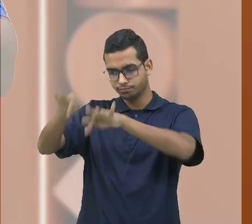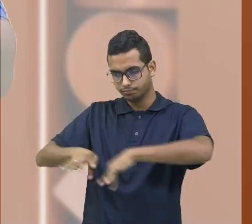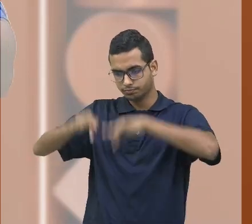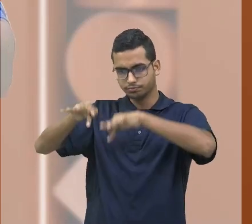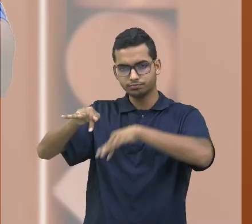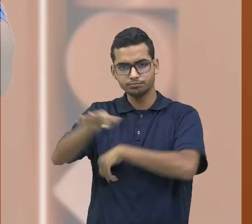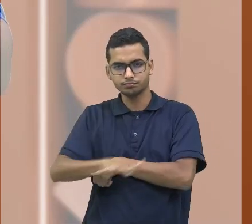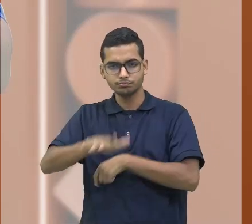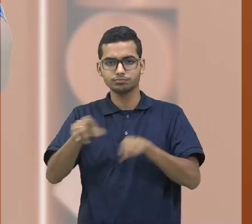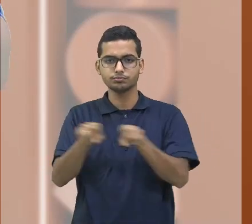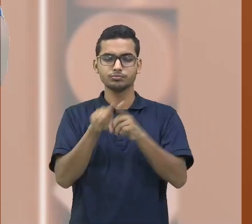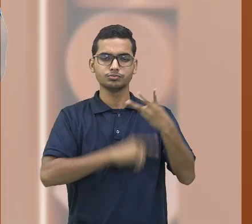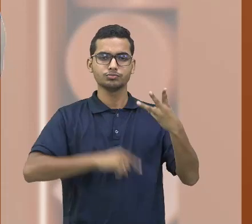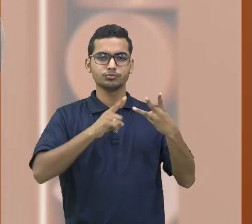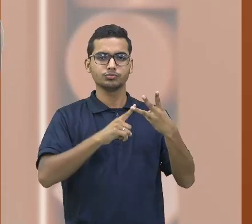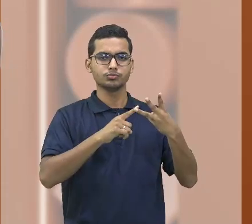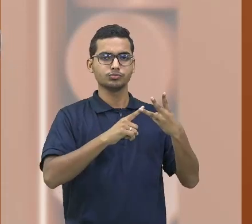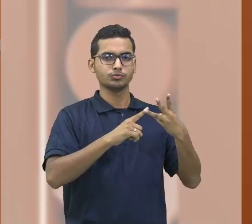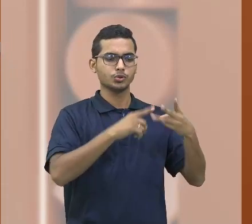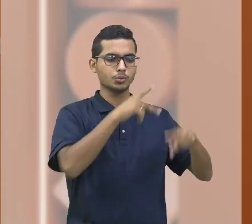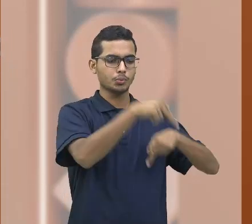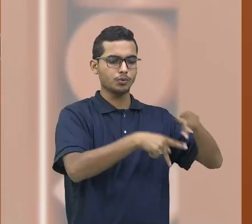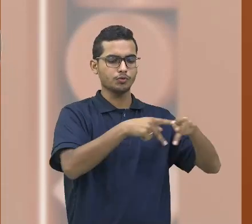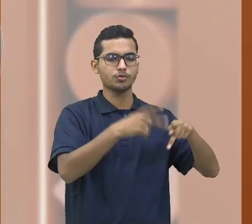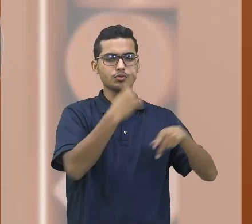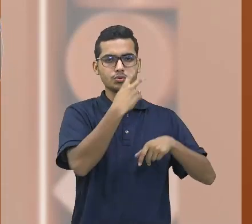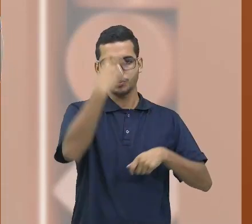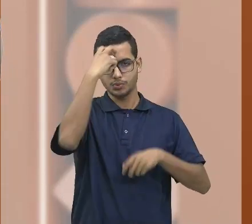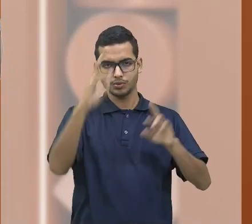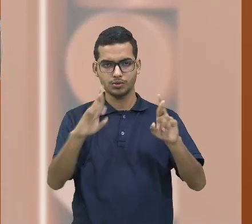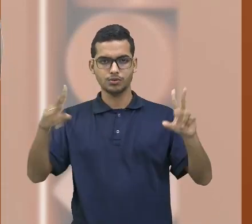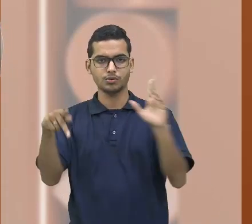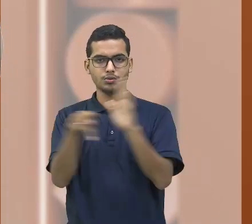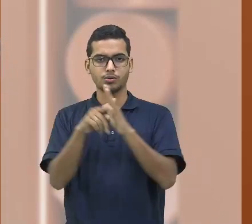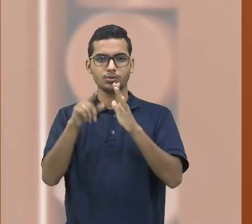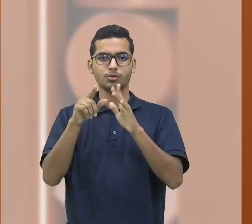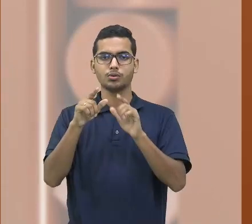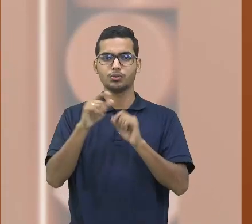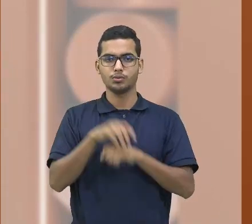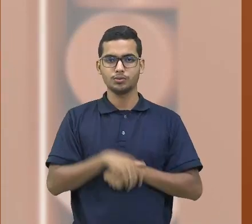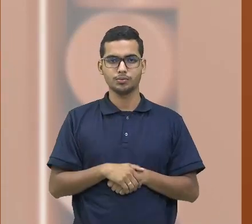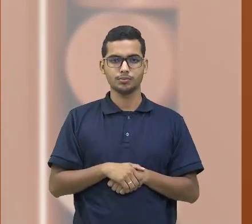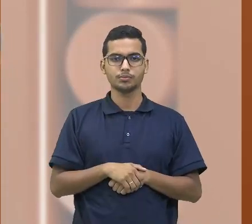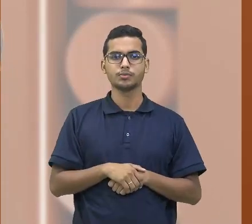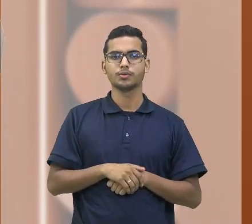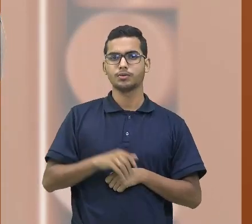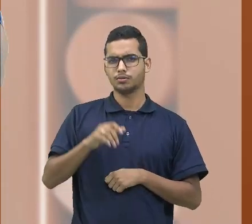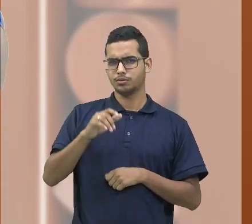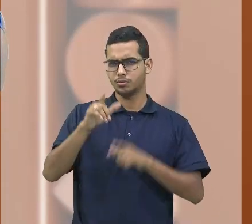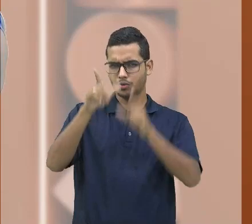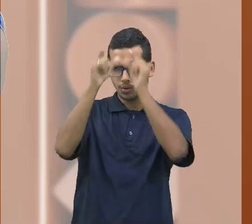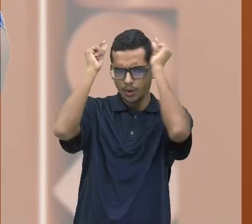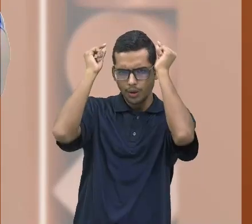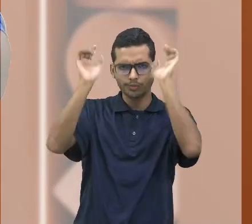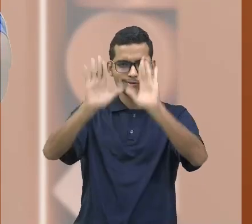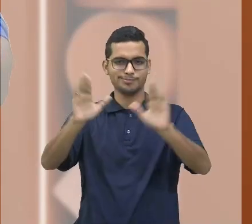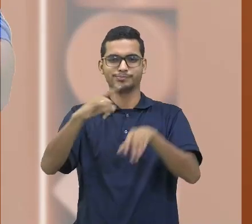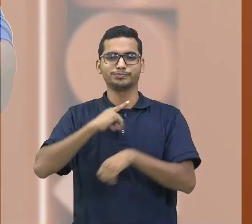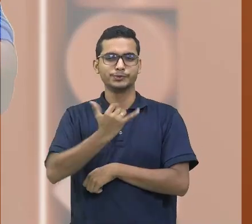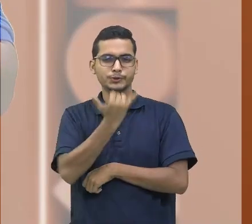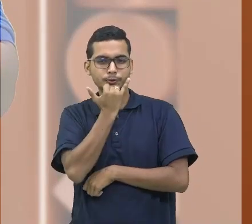de culturas de povos diferentes, como, por exemplo, os romanos e os gregos. Perdão, gregos não esquece. Os romanos e